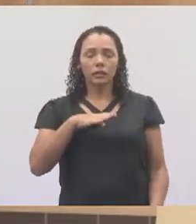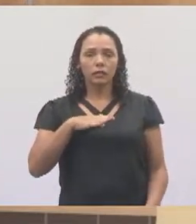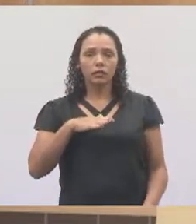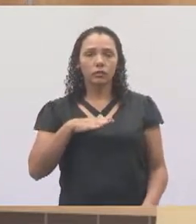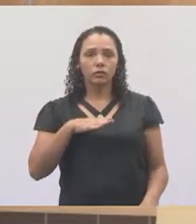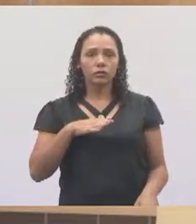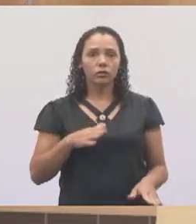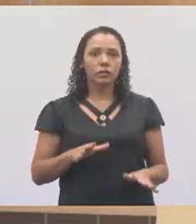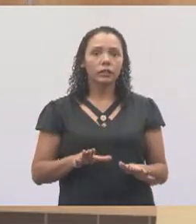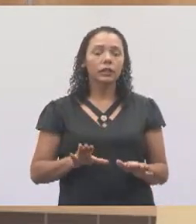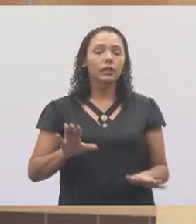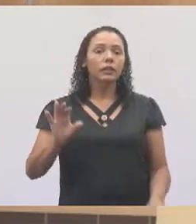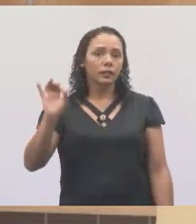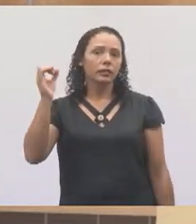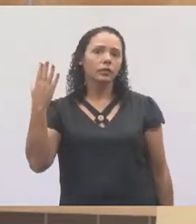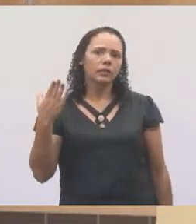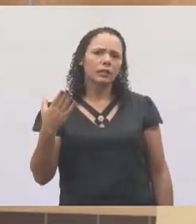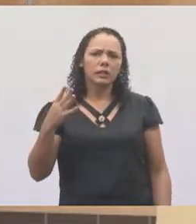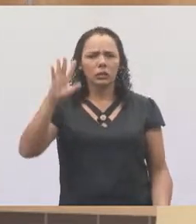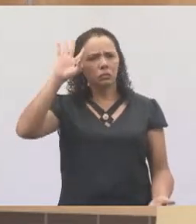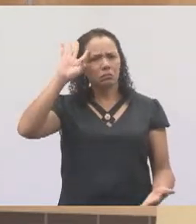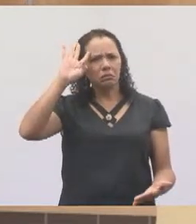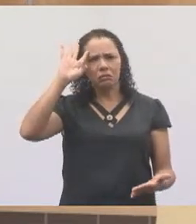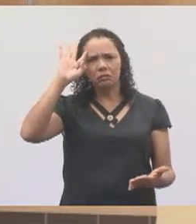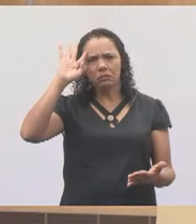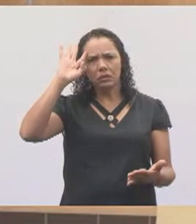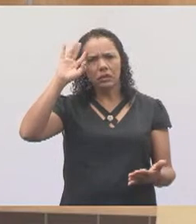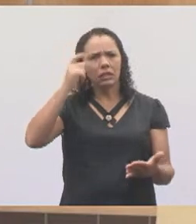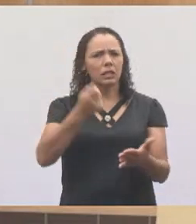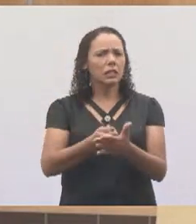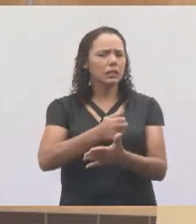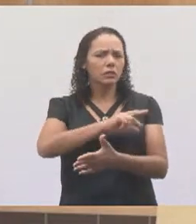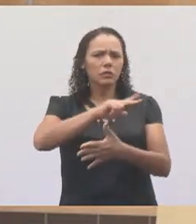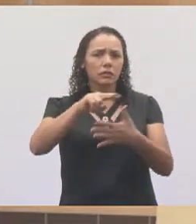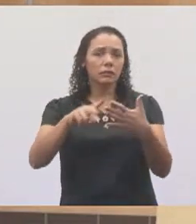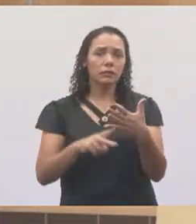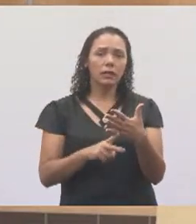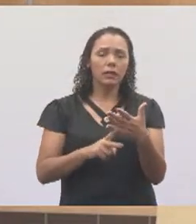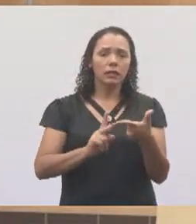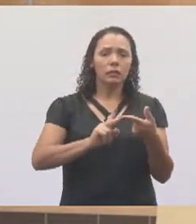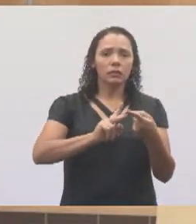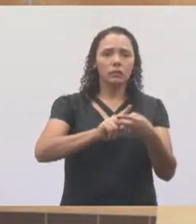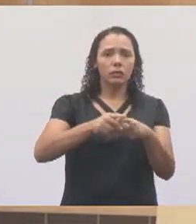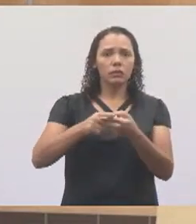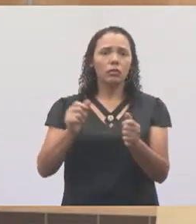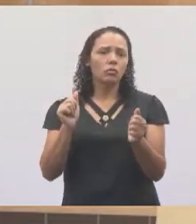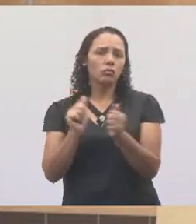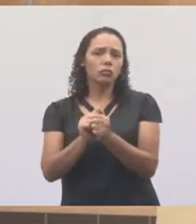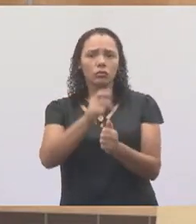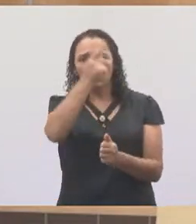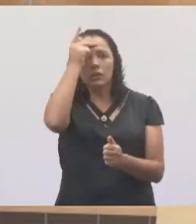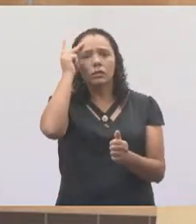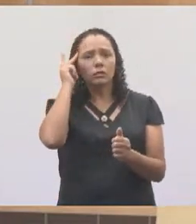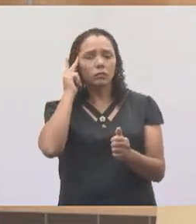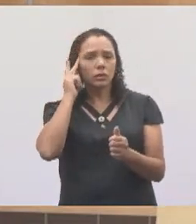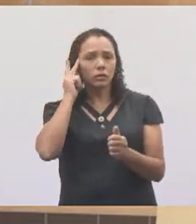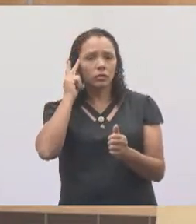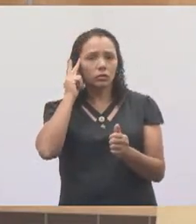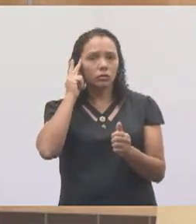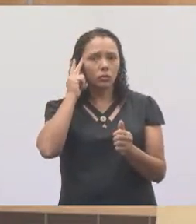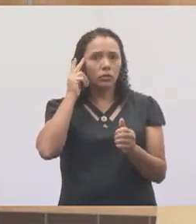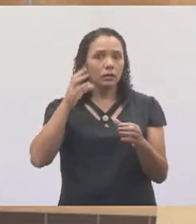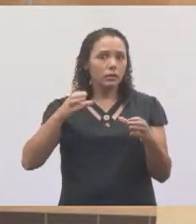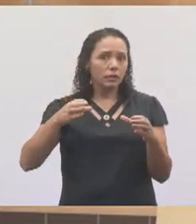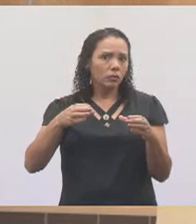função, aconteceu, ele teve que tomar decisões, corrigir, estar junto com os seus comandados. Aí, falando em